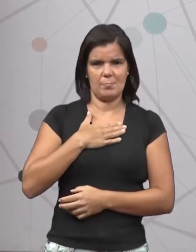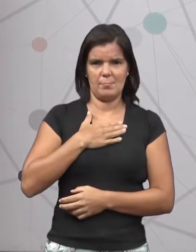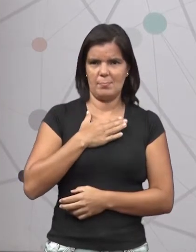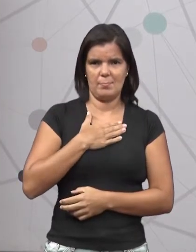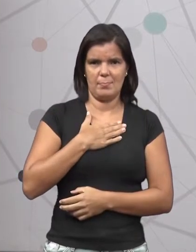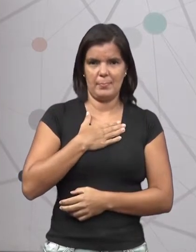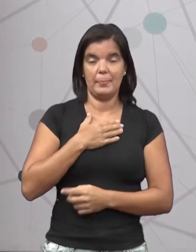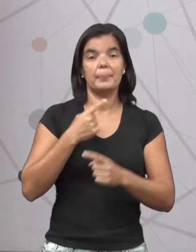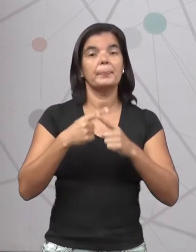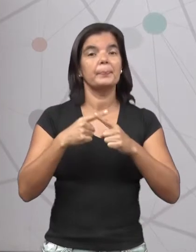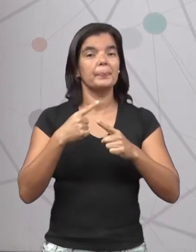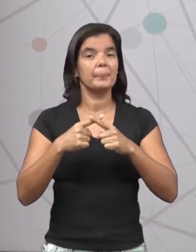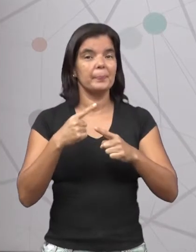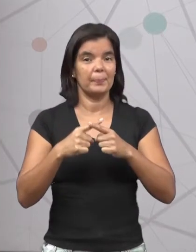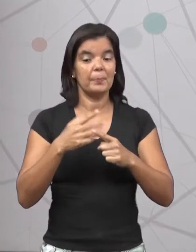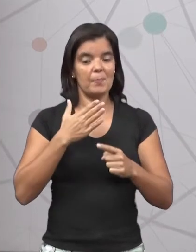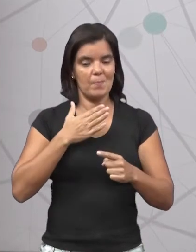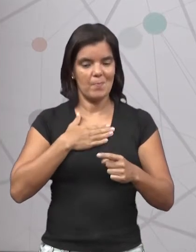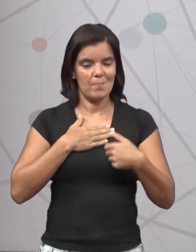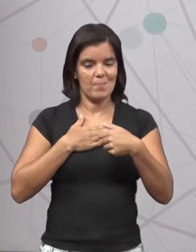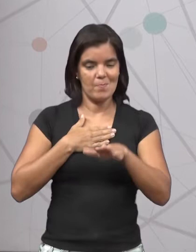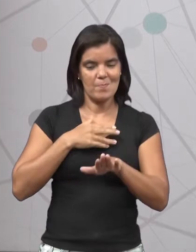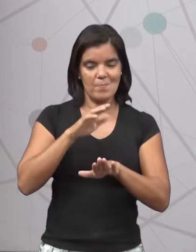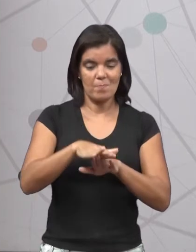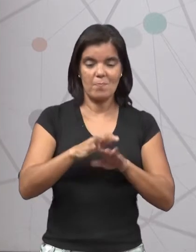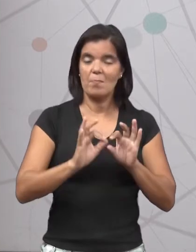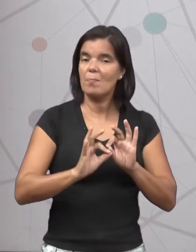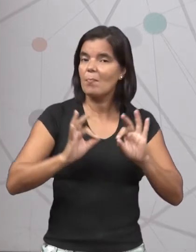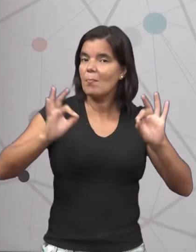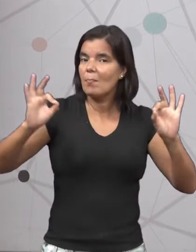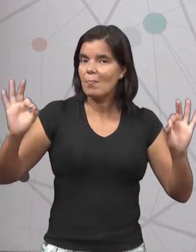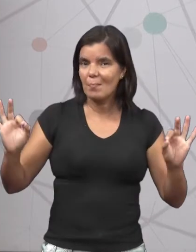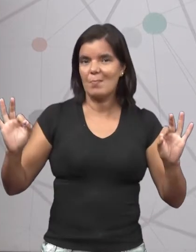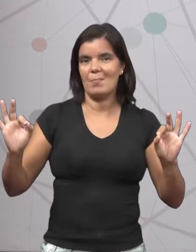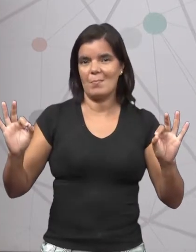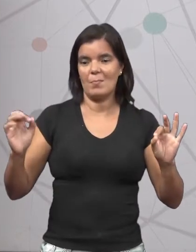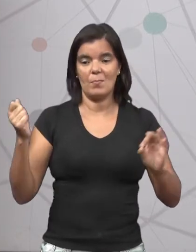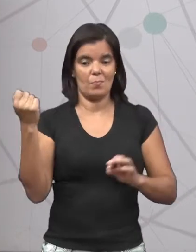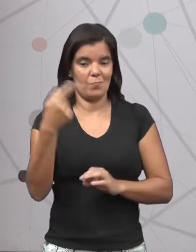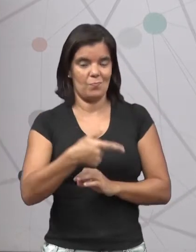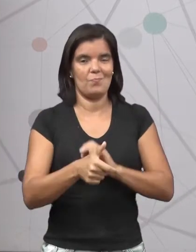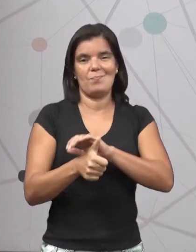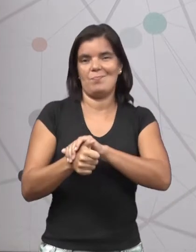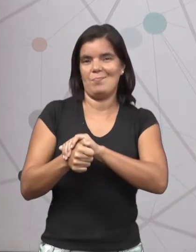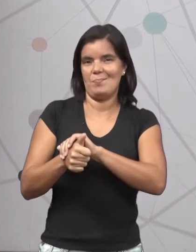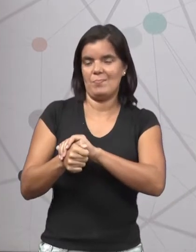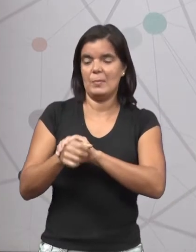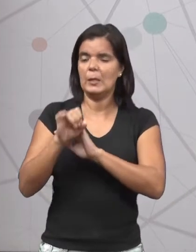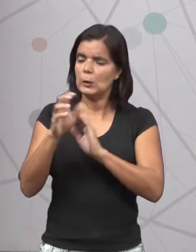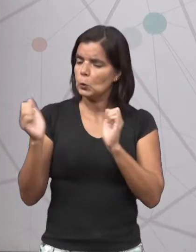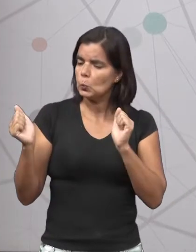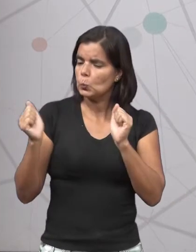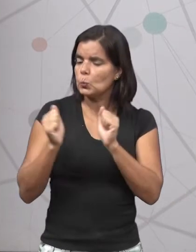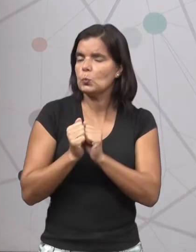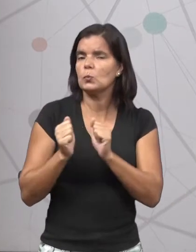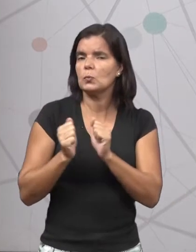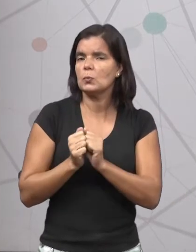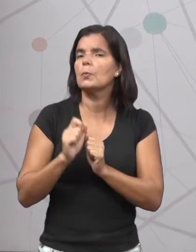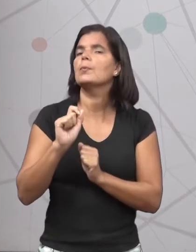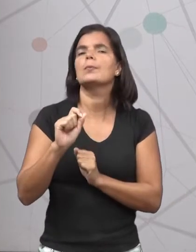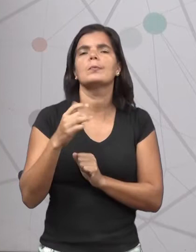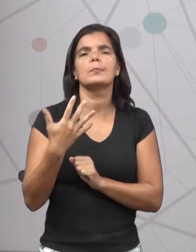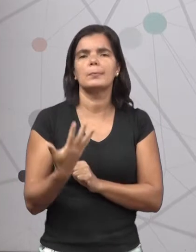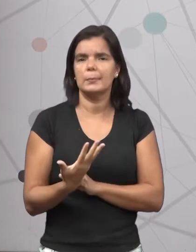meu, porque o meu passo é maior que o seu. Se nós formos medir juntas, o que